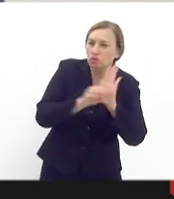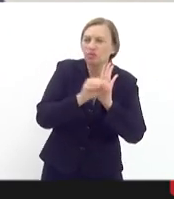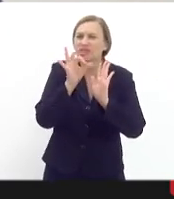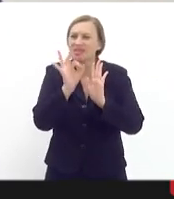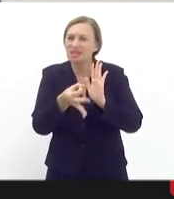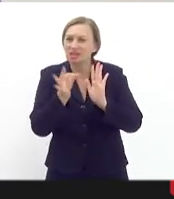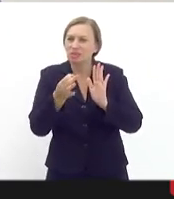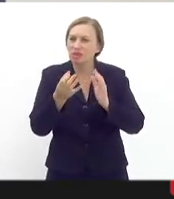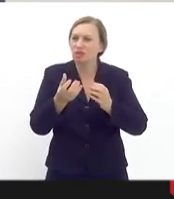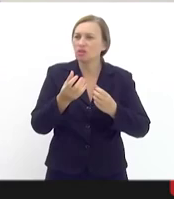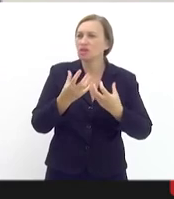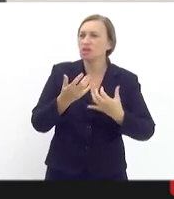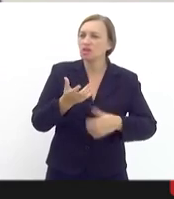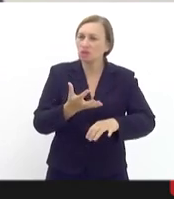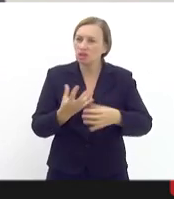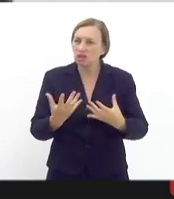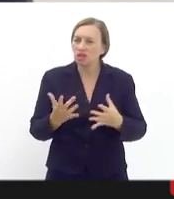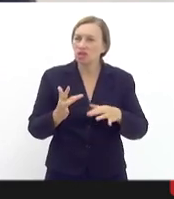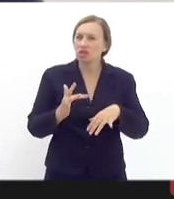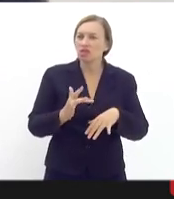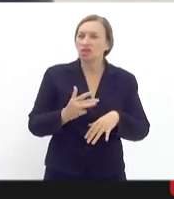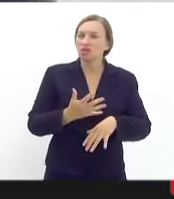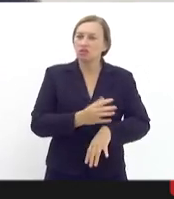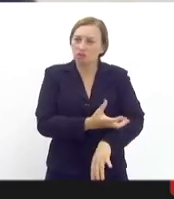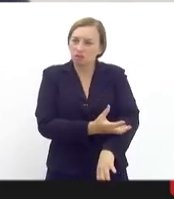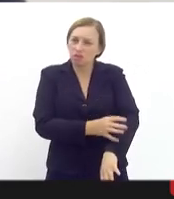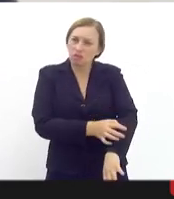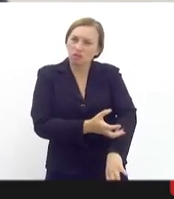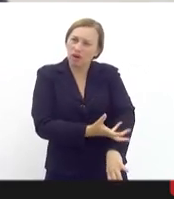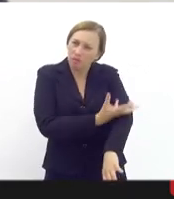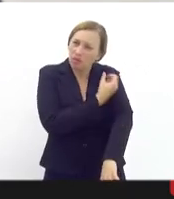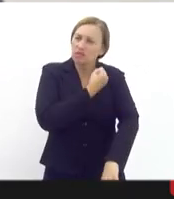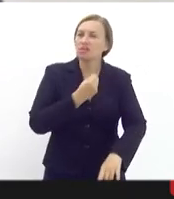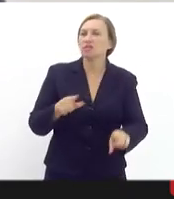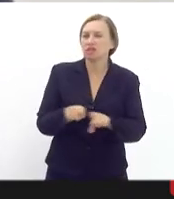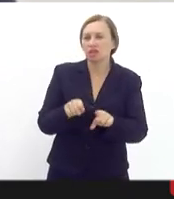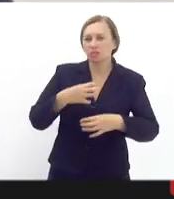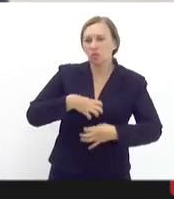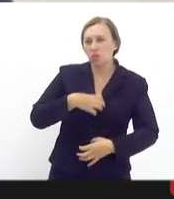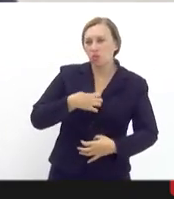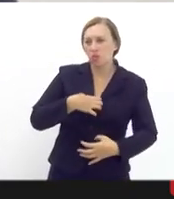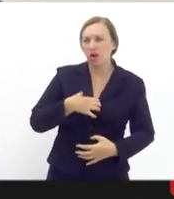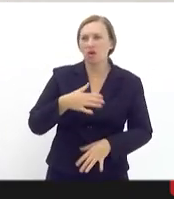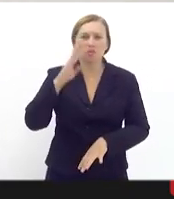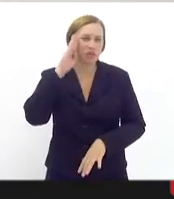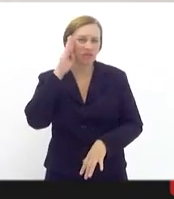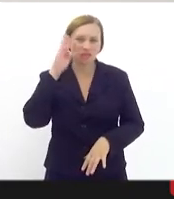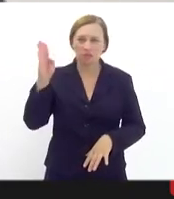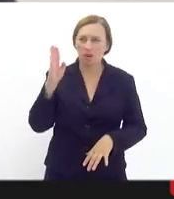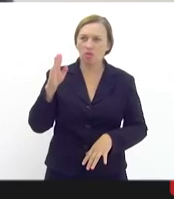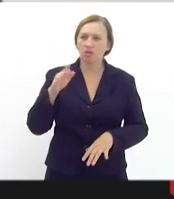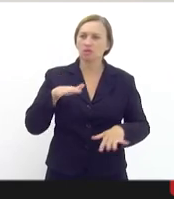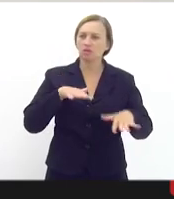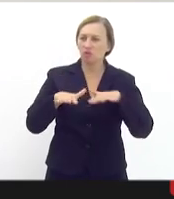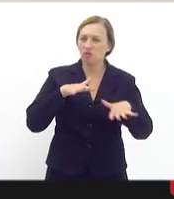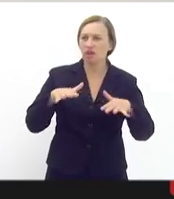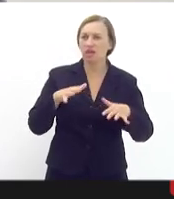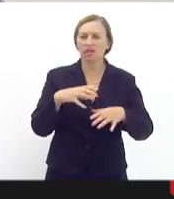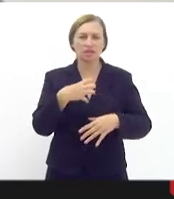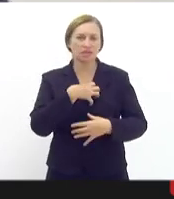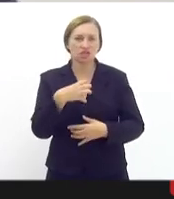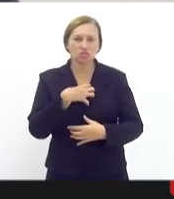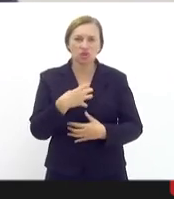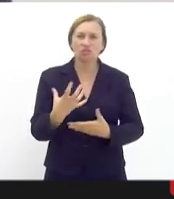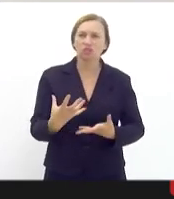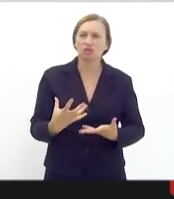aqueles que mexem mais com as suas emoções, e o ódio, obviamente, é uma dessas principais motores aí de mover esses sentimentos e que